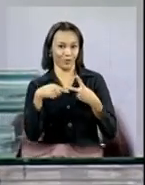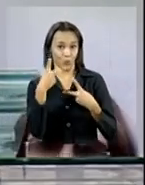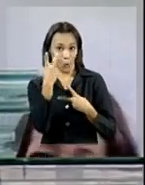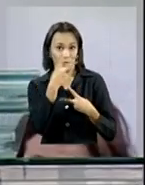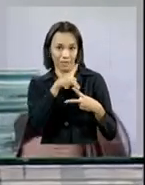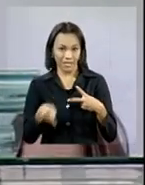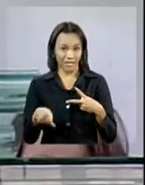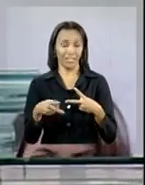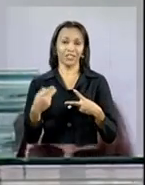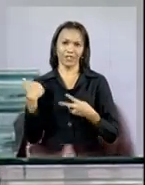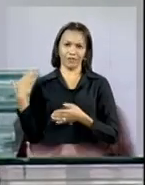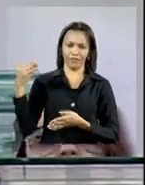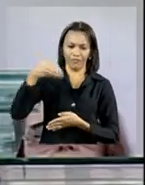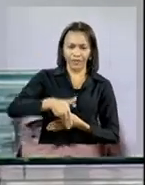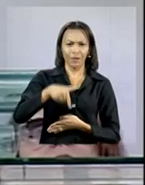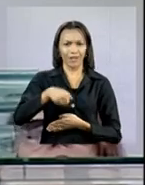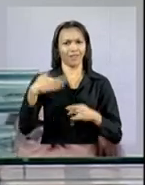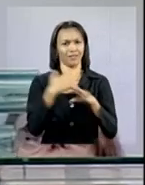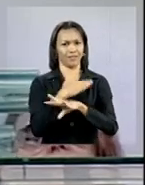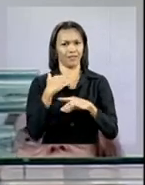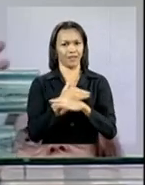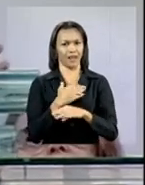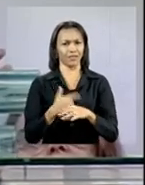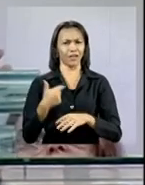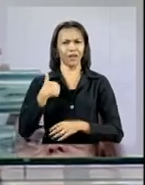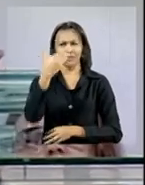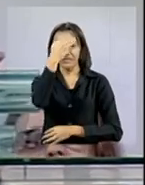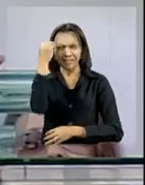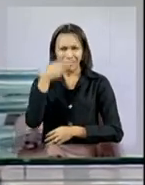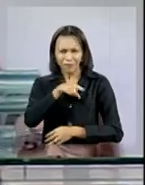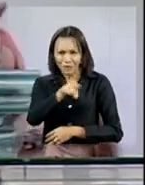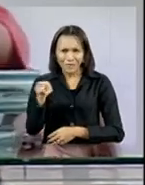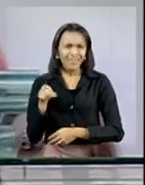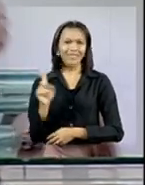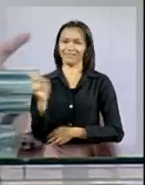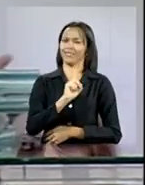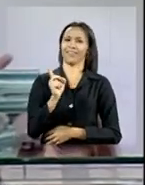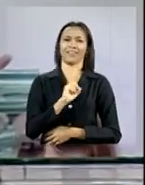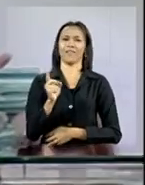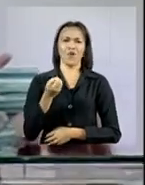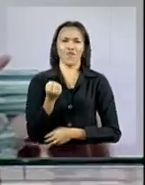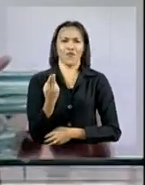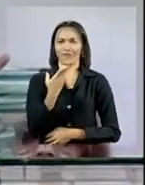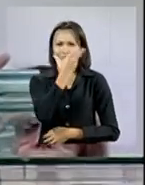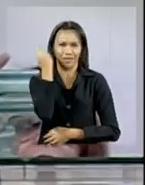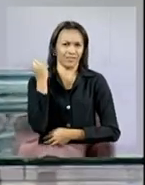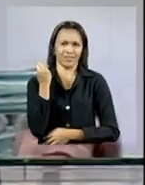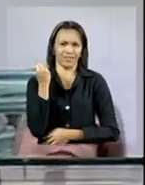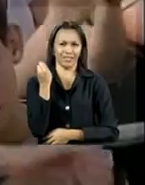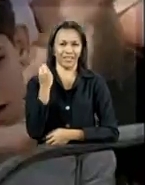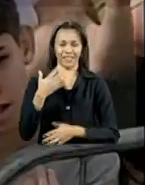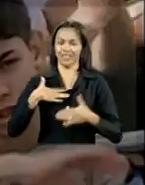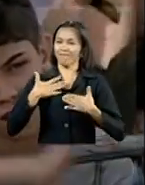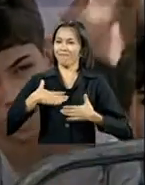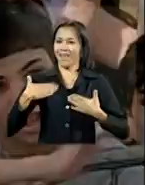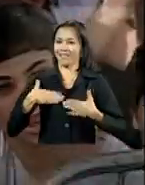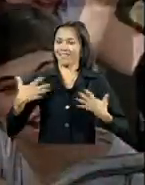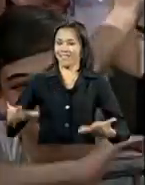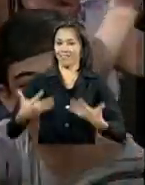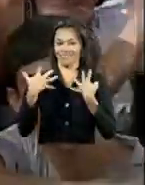ter estado aqui nessa cade você não vou esquecer essa